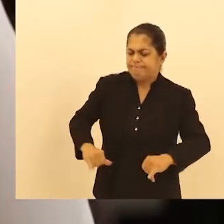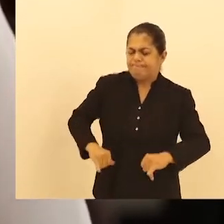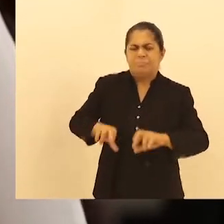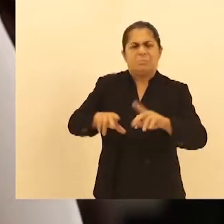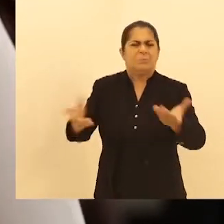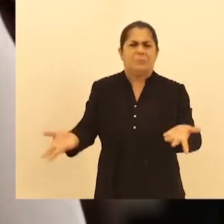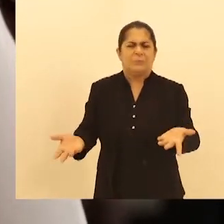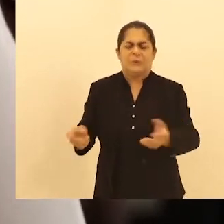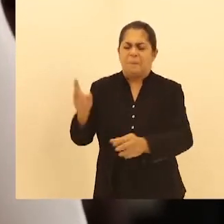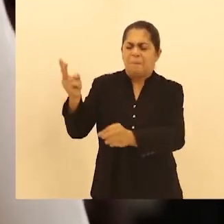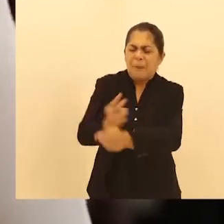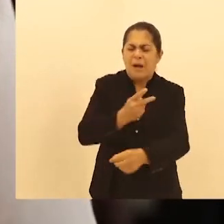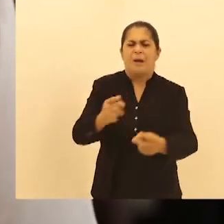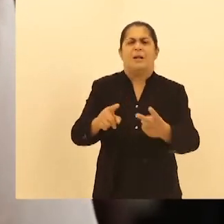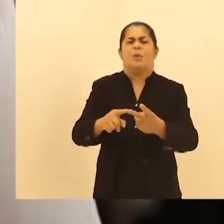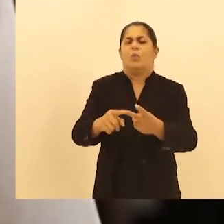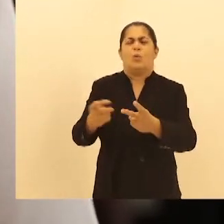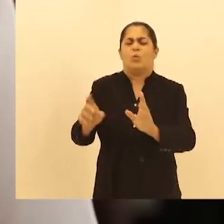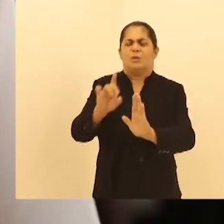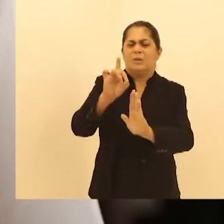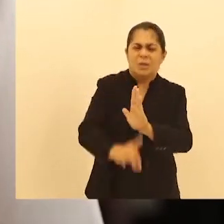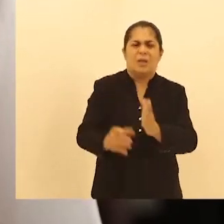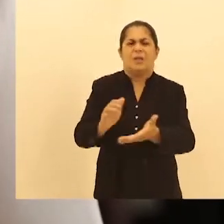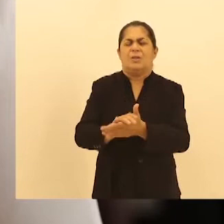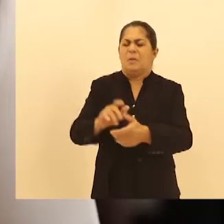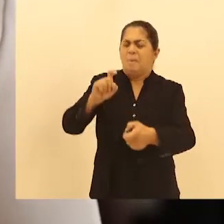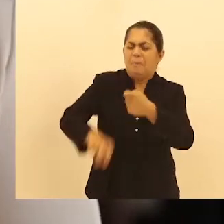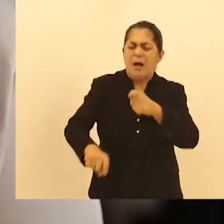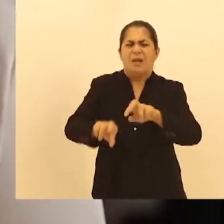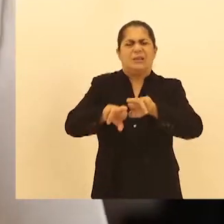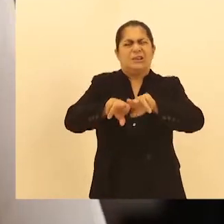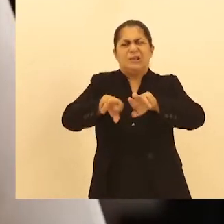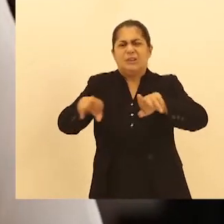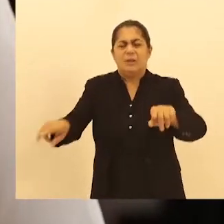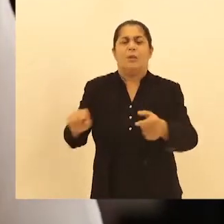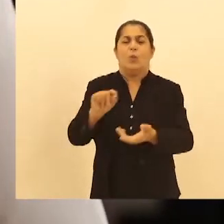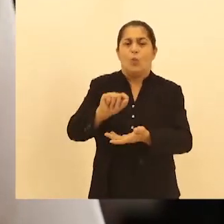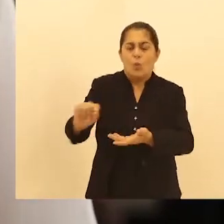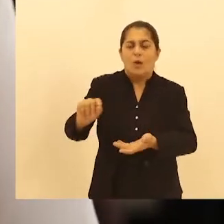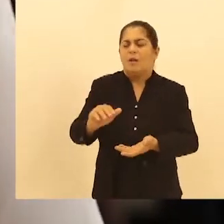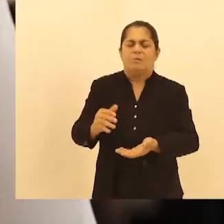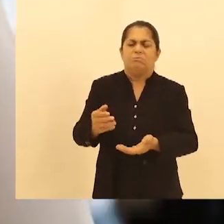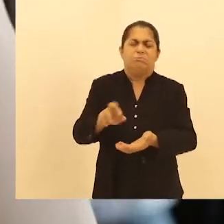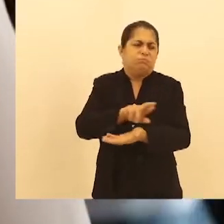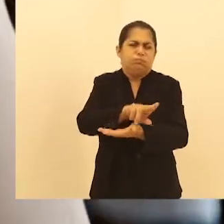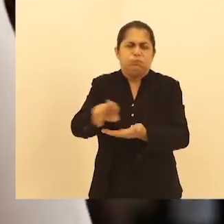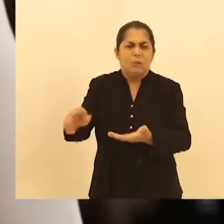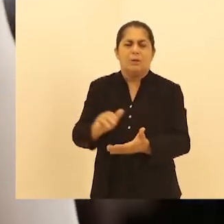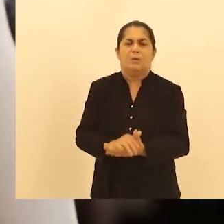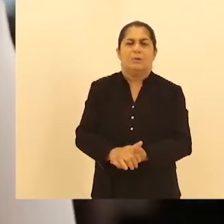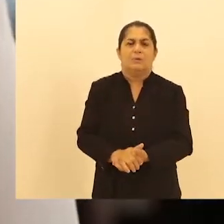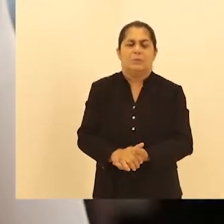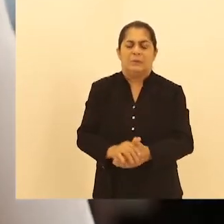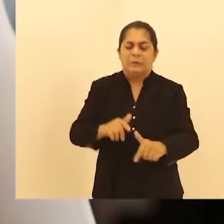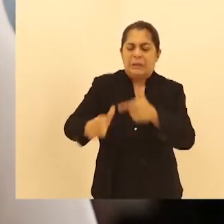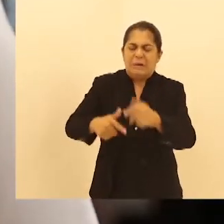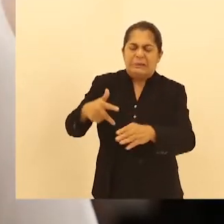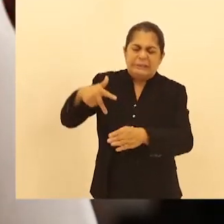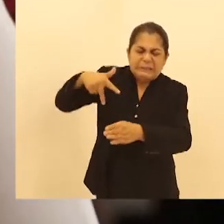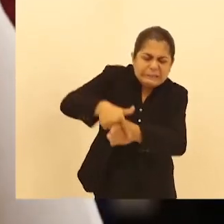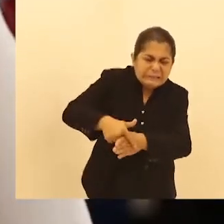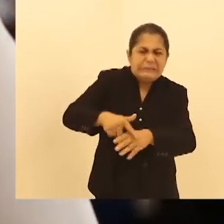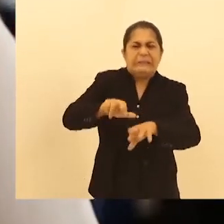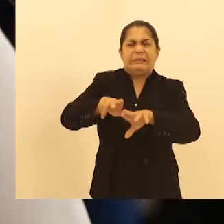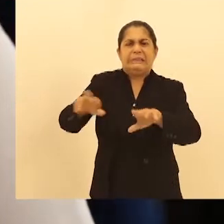seja por algum tipo de violação de direito né passando por abuso e exploração sexual infanto-juvenil seja em situação de trabalho infantil